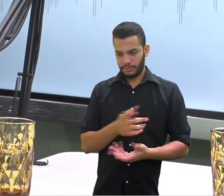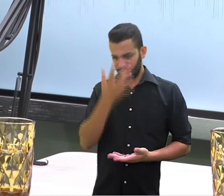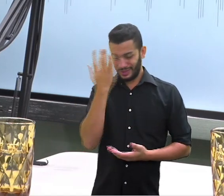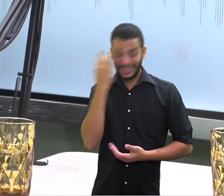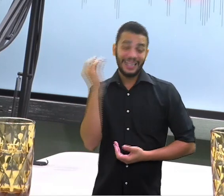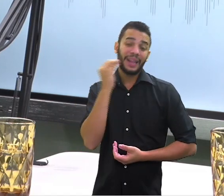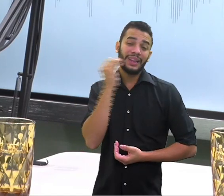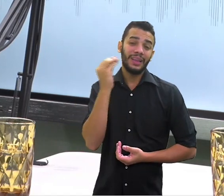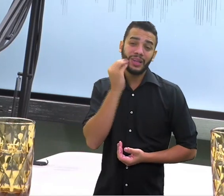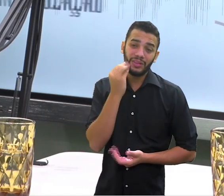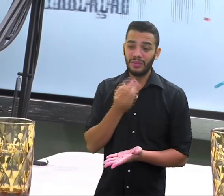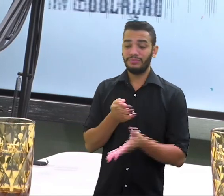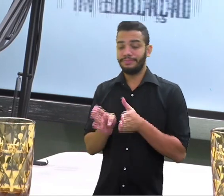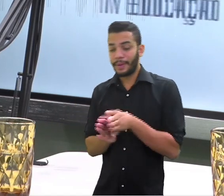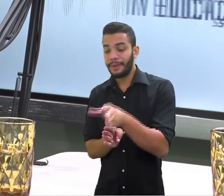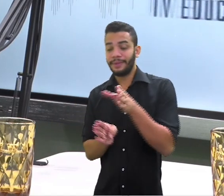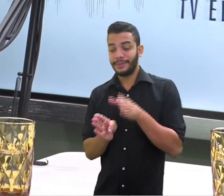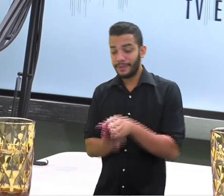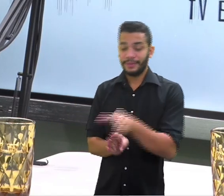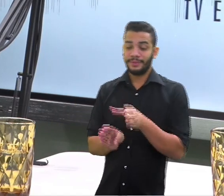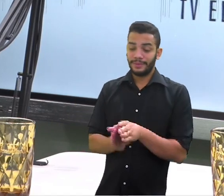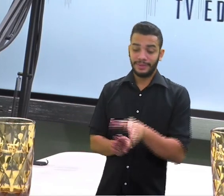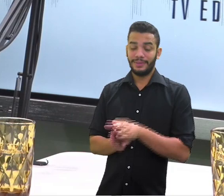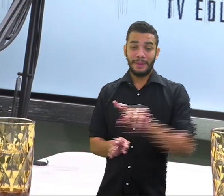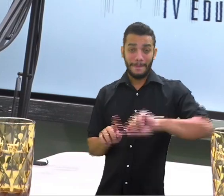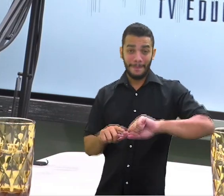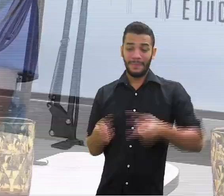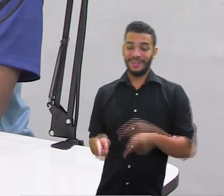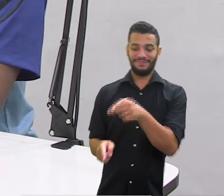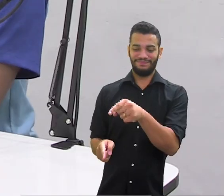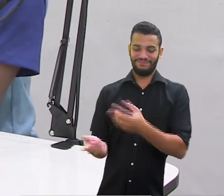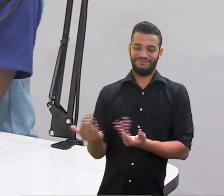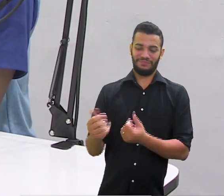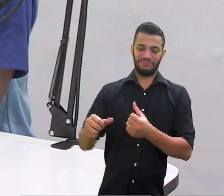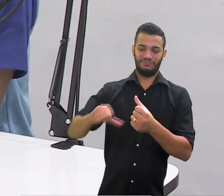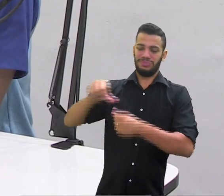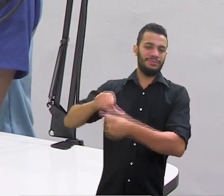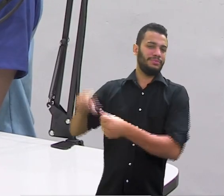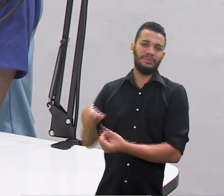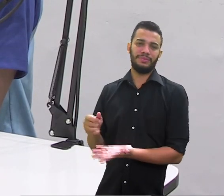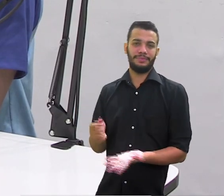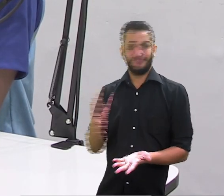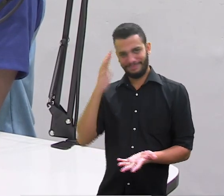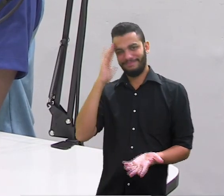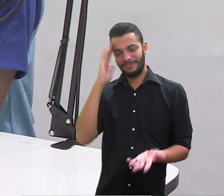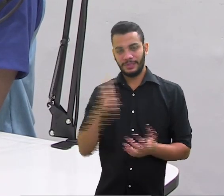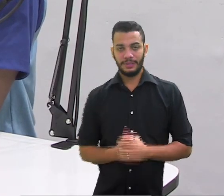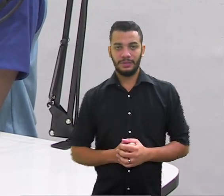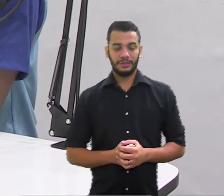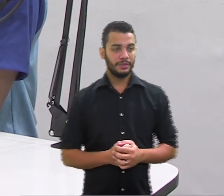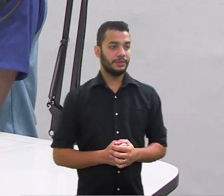não vai dar nada para mim e continua a praticar alguns atos. E assim, na opinião do senhor, o senhor acha que o